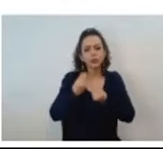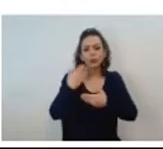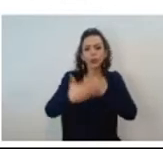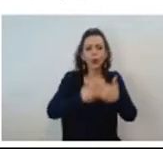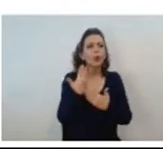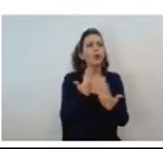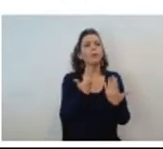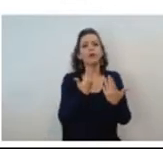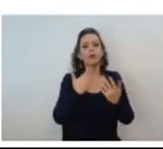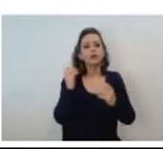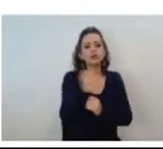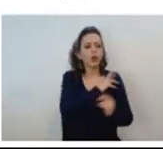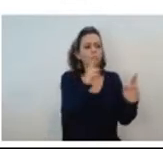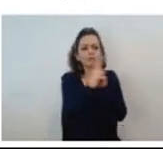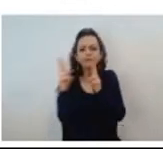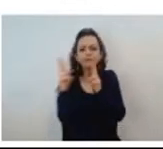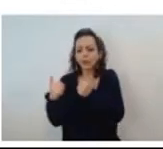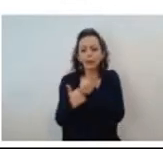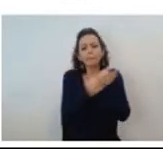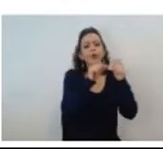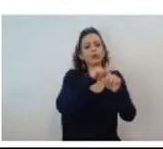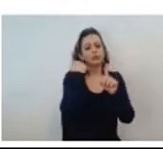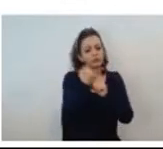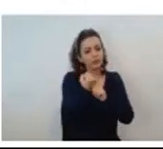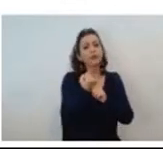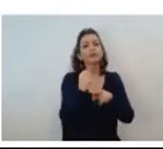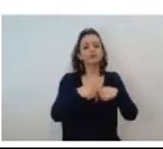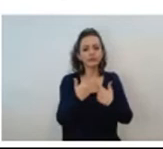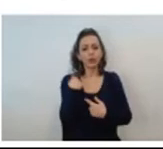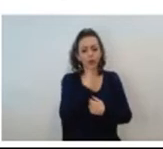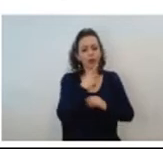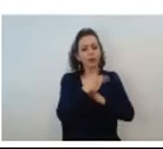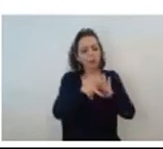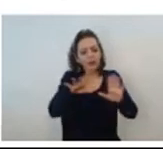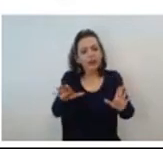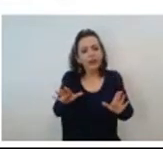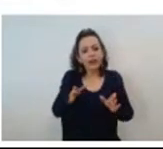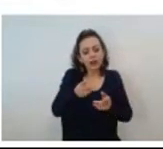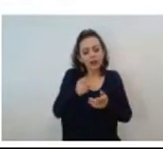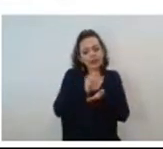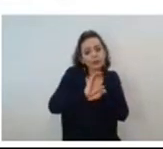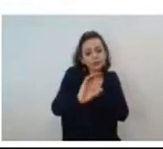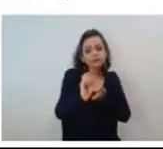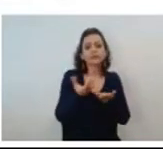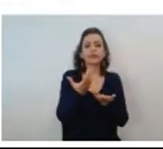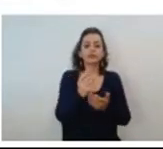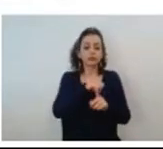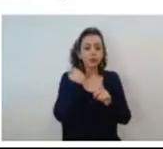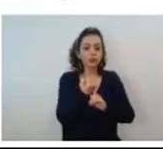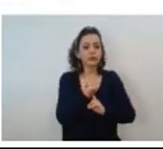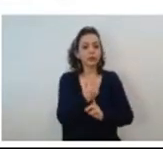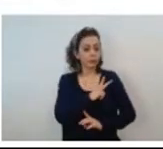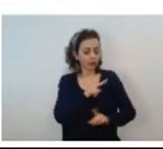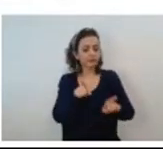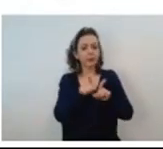social a gente também fortaleceu as nossas políticas de investimento o lado o que ajudou a gente a chegar mais longe